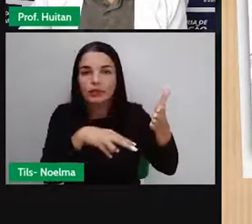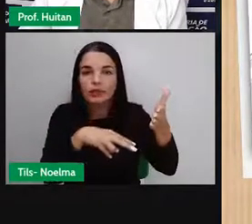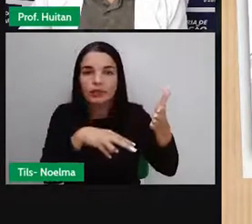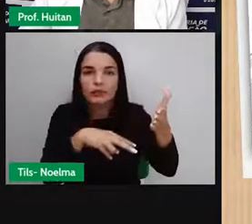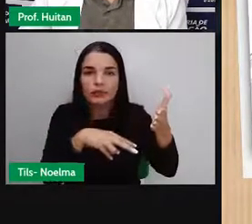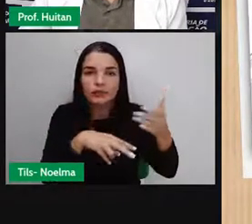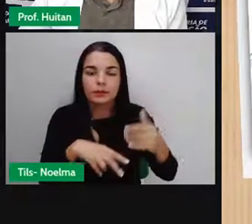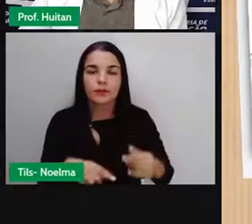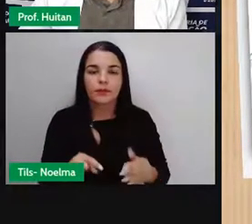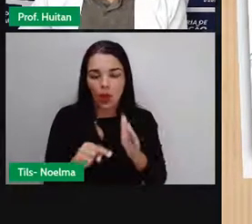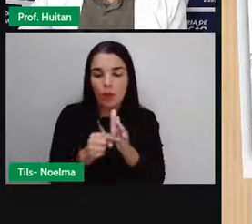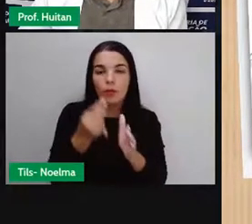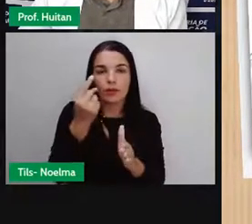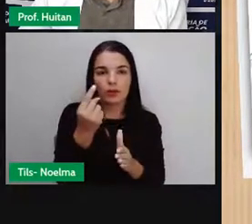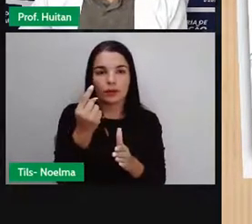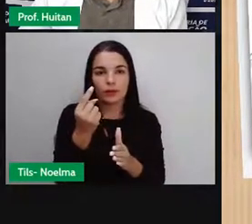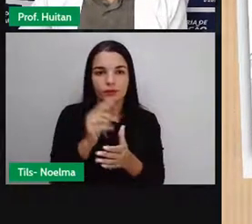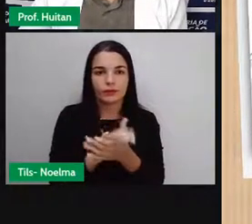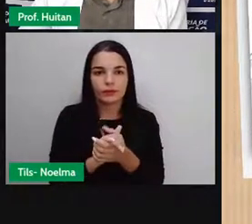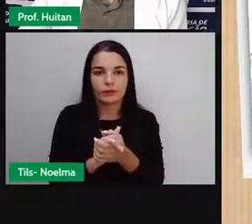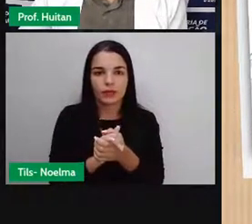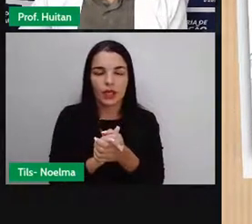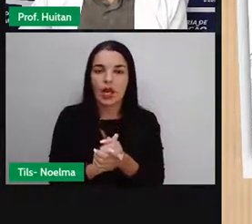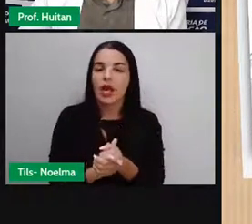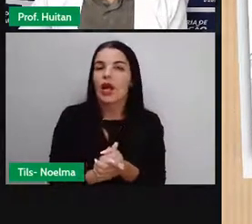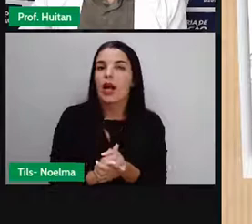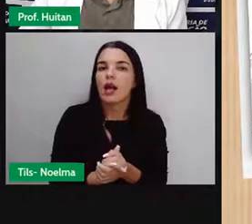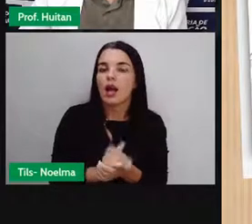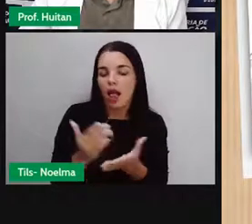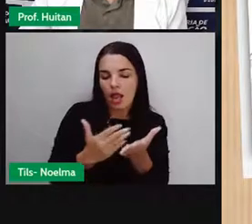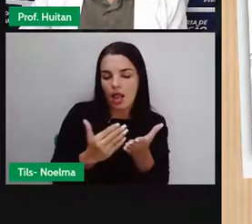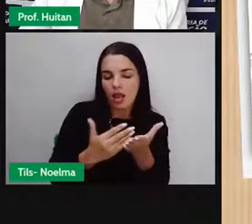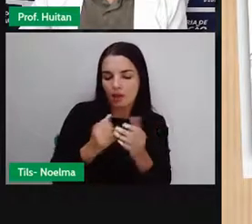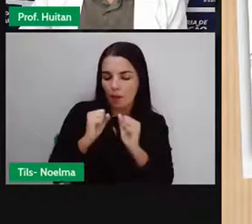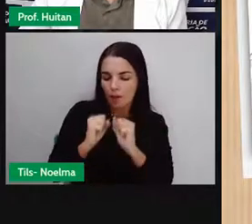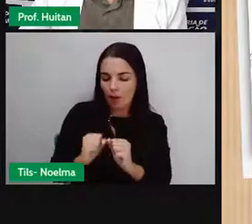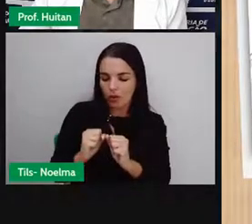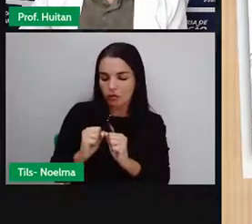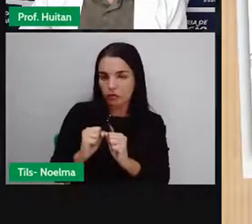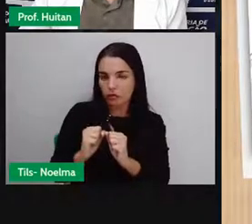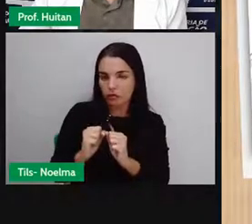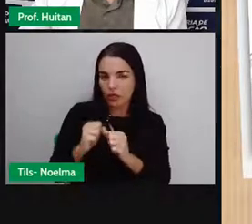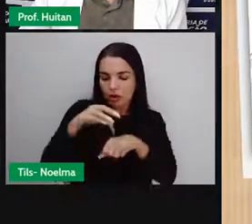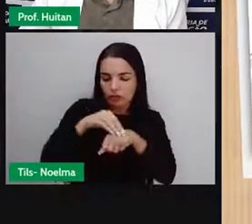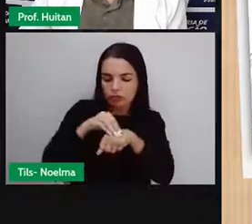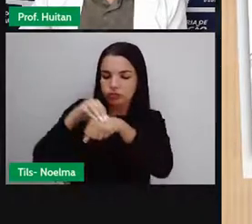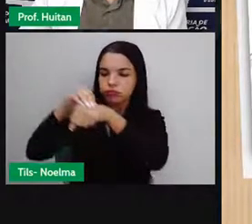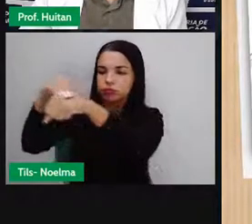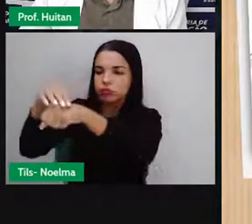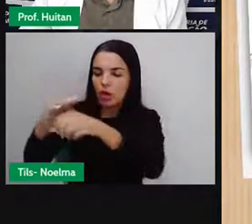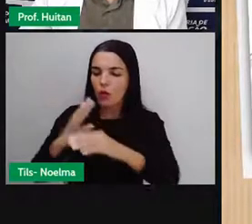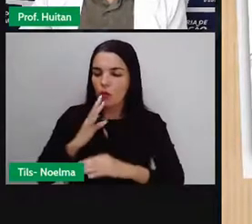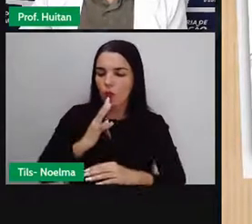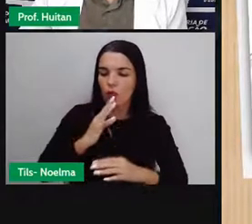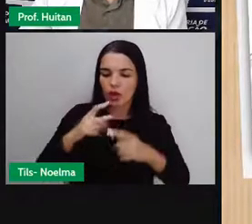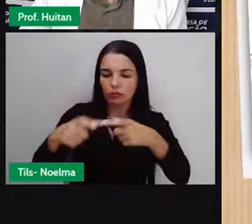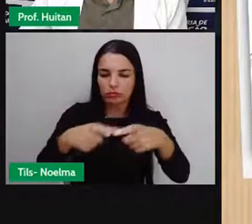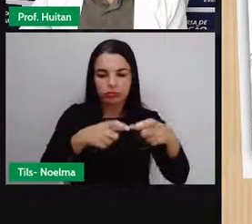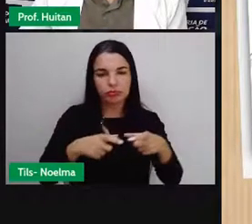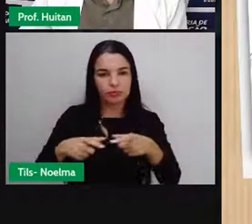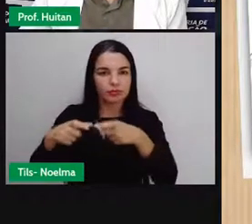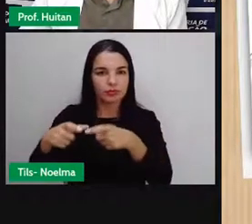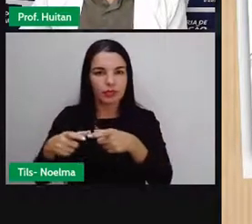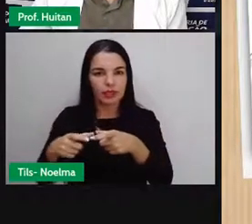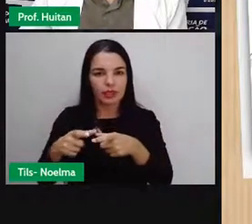Então, o primeiro, o livro serve para nos levar para conhecer lugares que